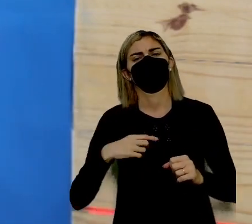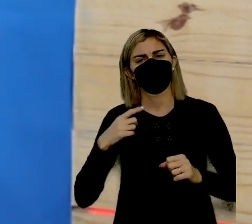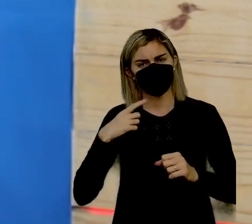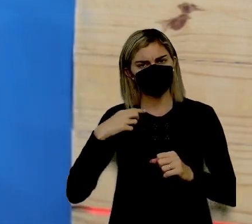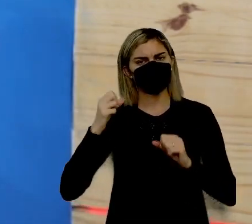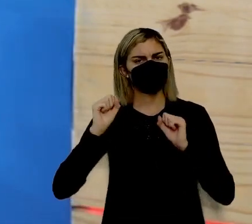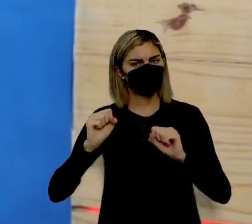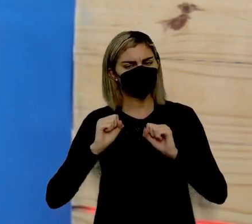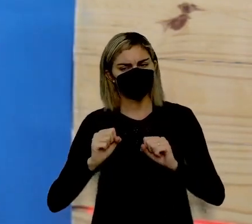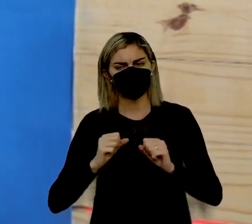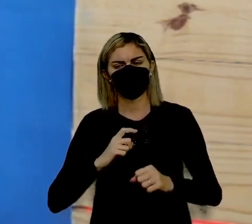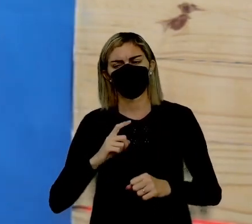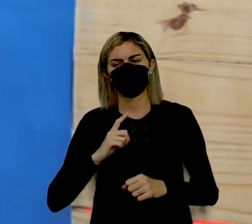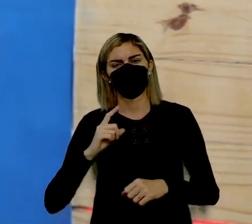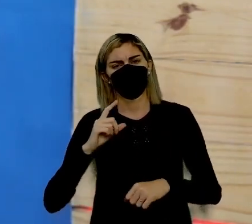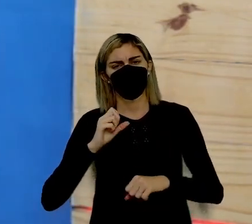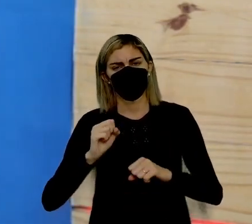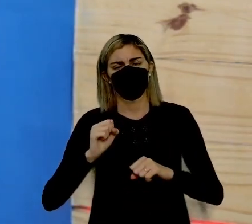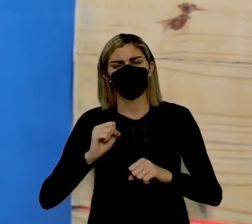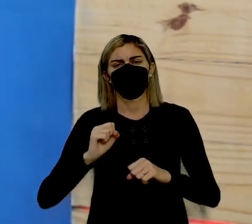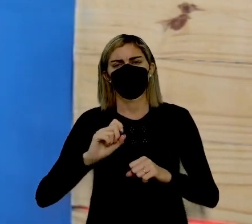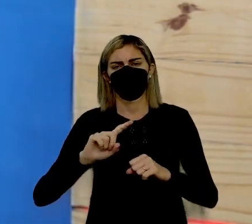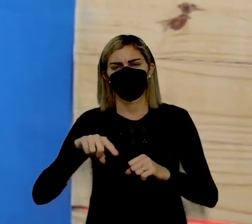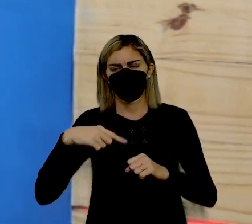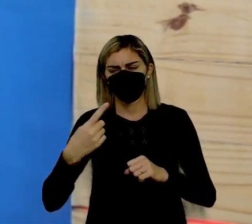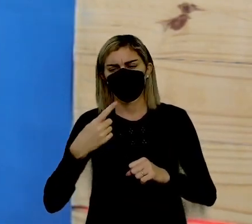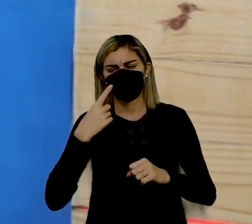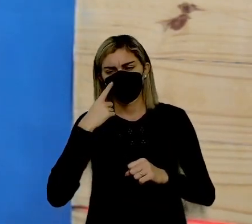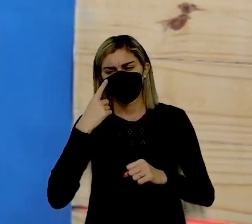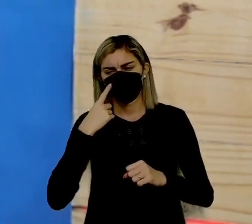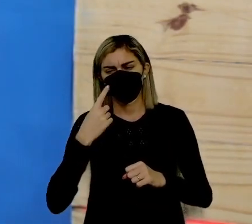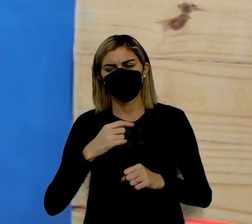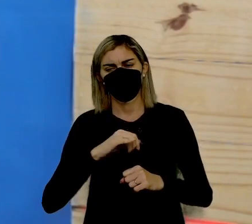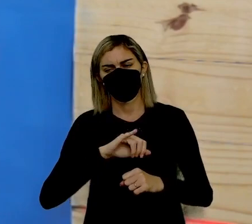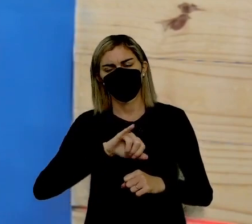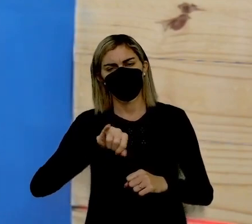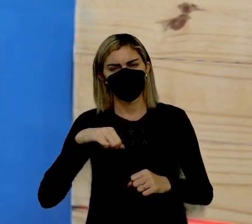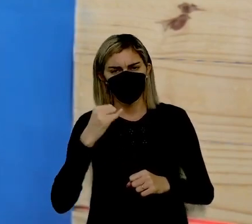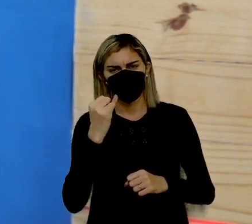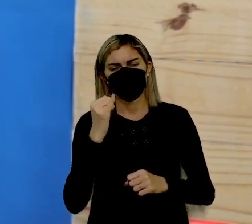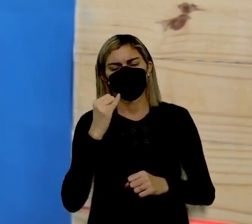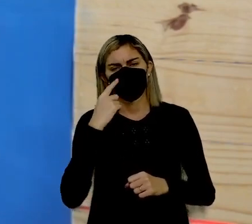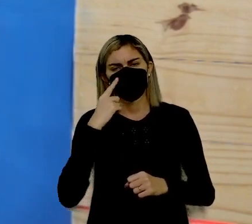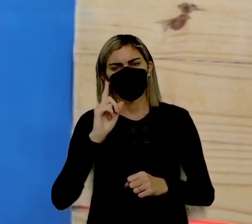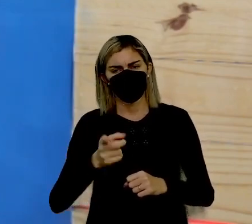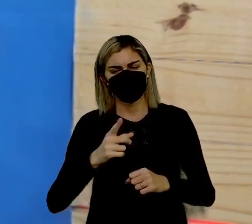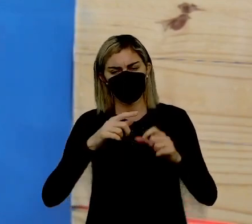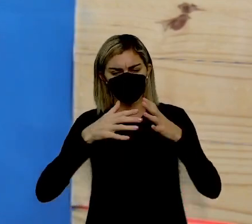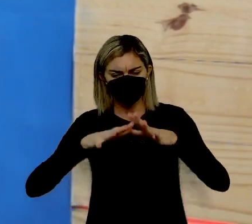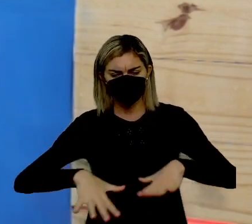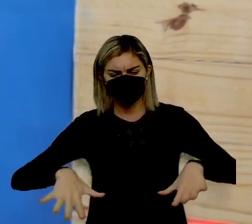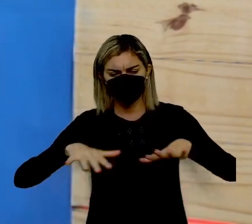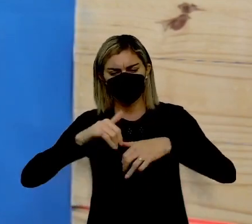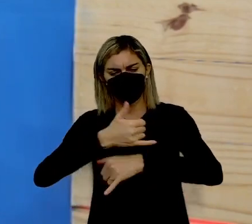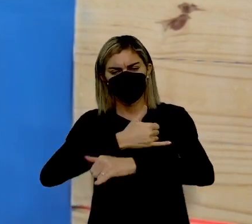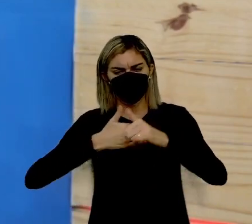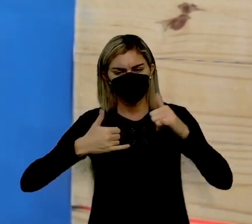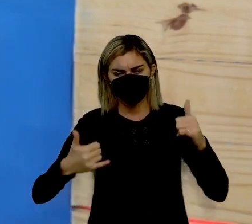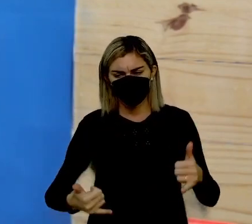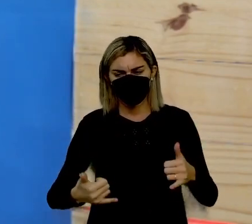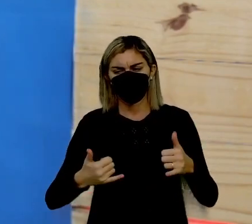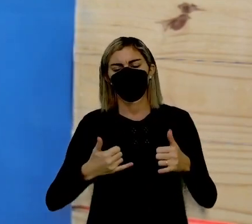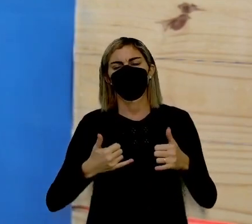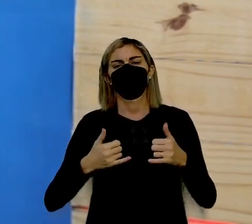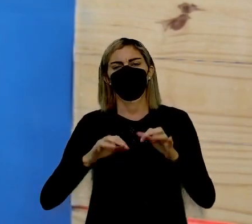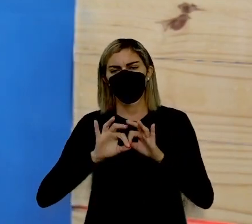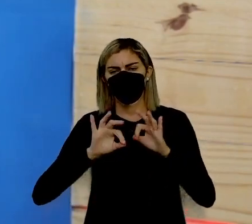potencial. Potencial, a unidade é volt, porque é joule por coulomb. Já o campo elétrico é uma ação à distância